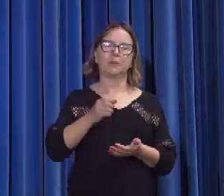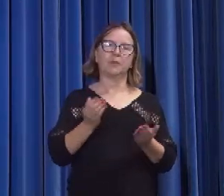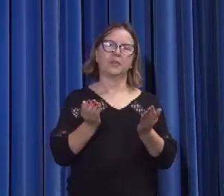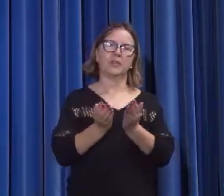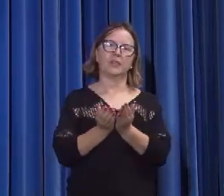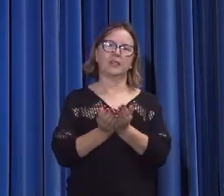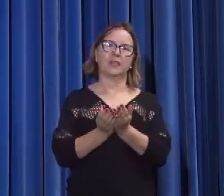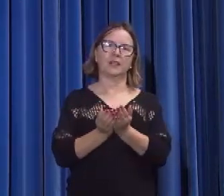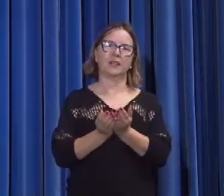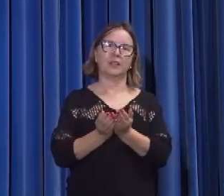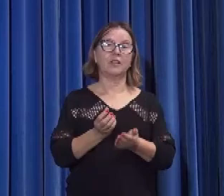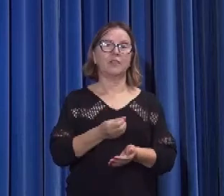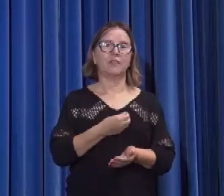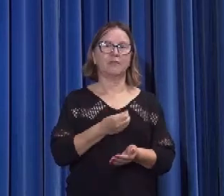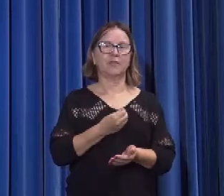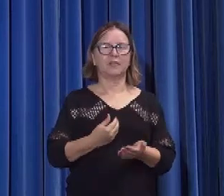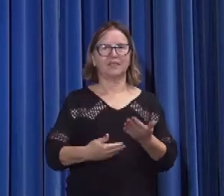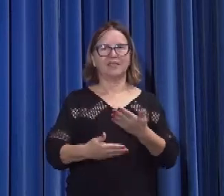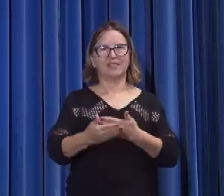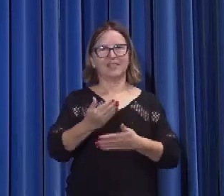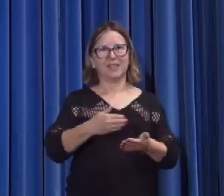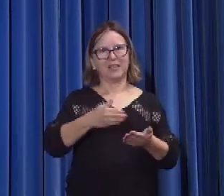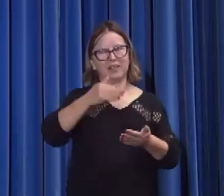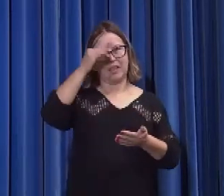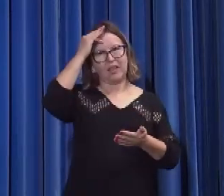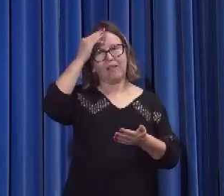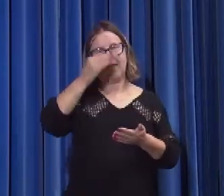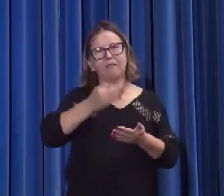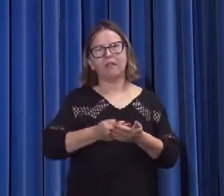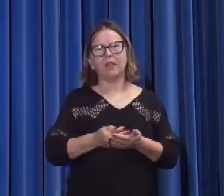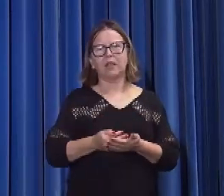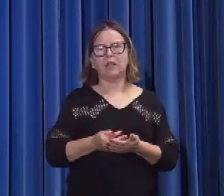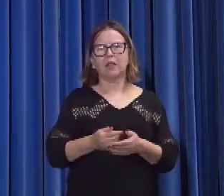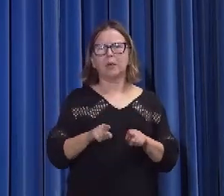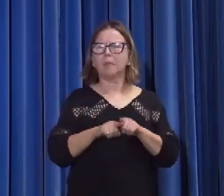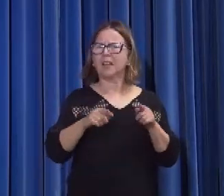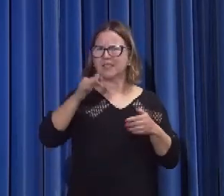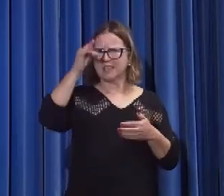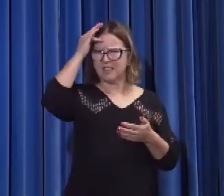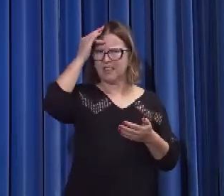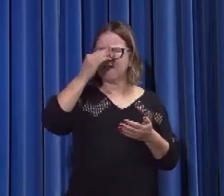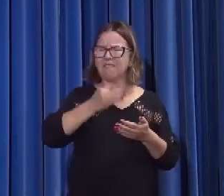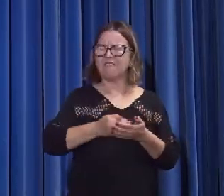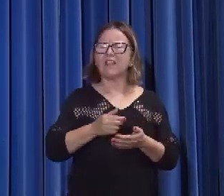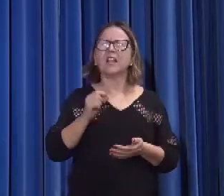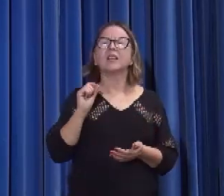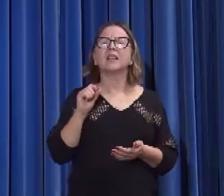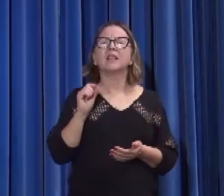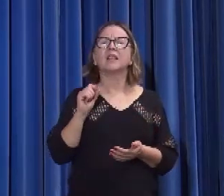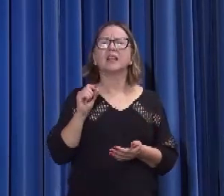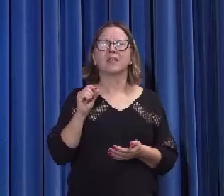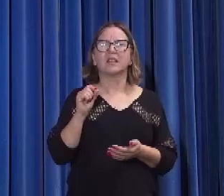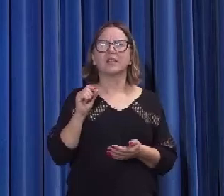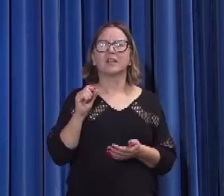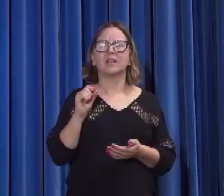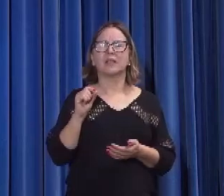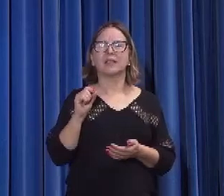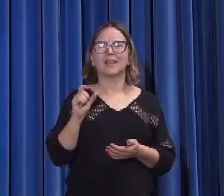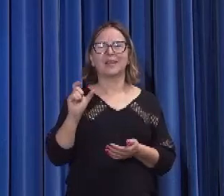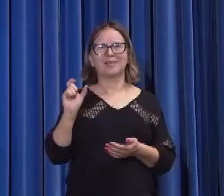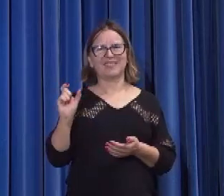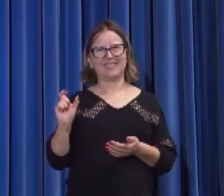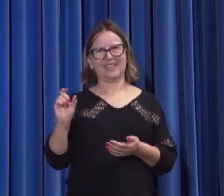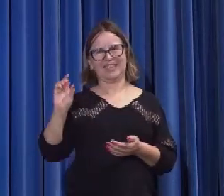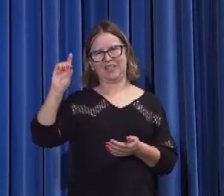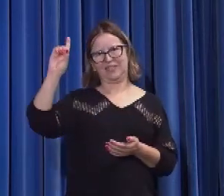por meio da fé. Mas fé em quê, Fernando? No objeto da fé. E qual que é o objeto da fé? A palavra de